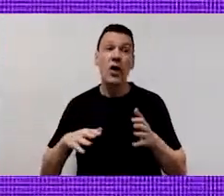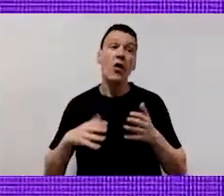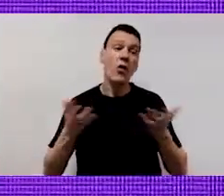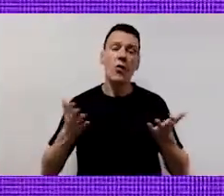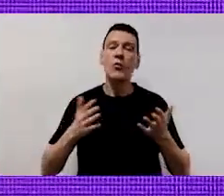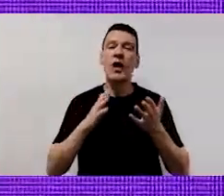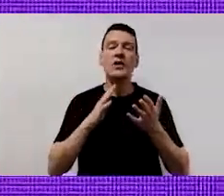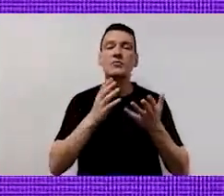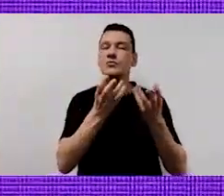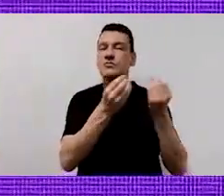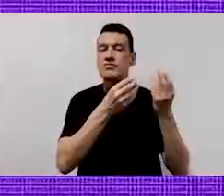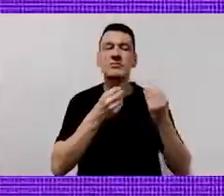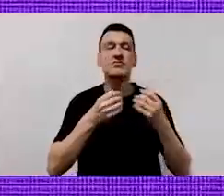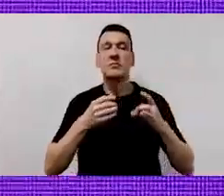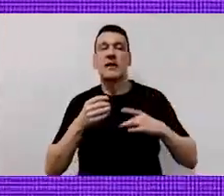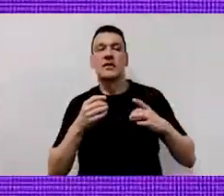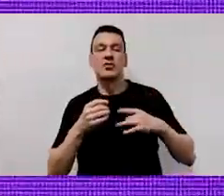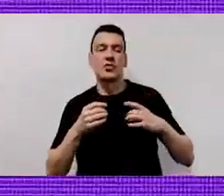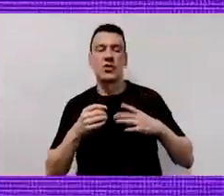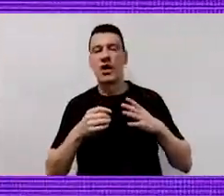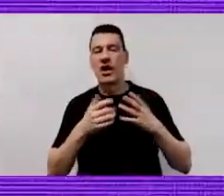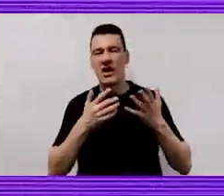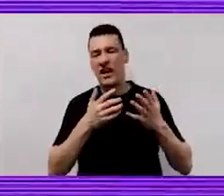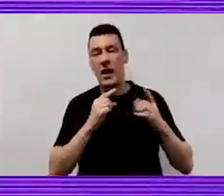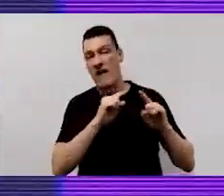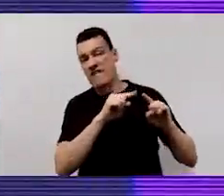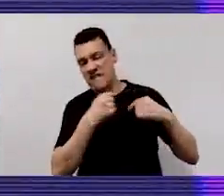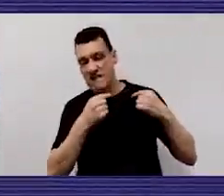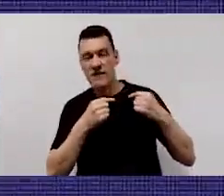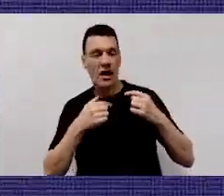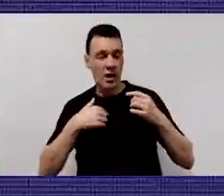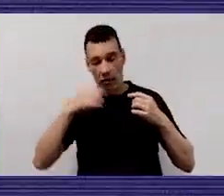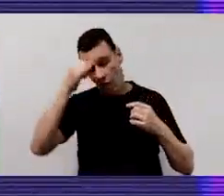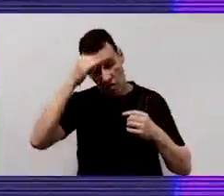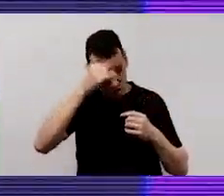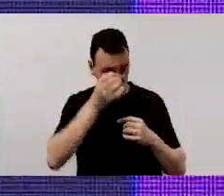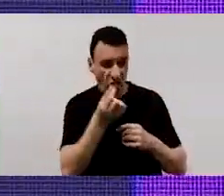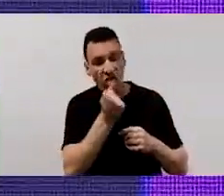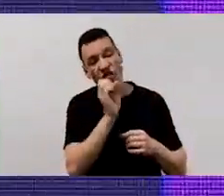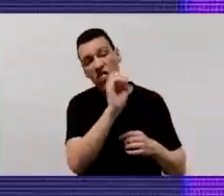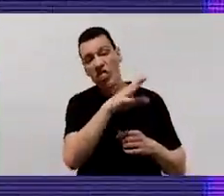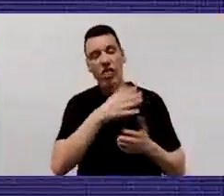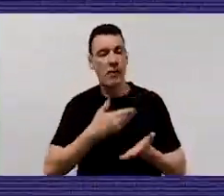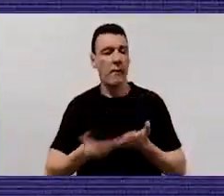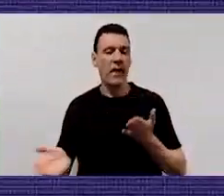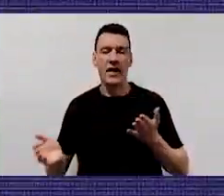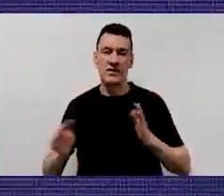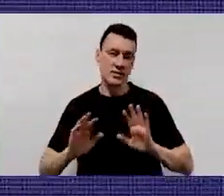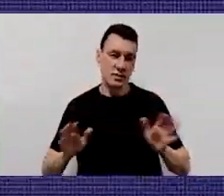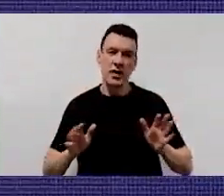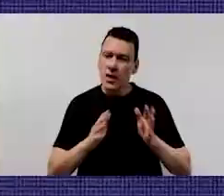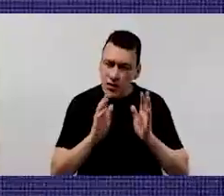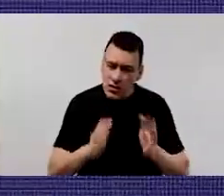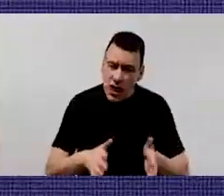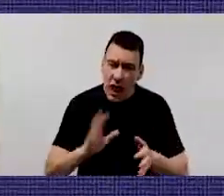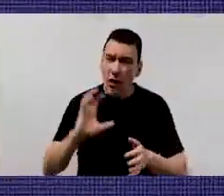Pix. Alguém aqui já sofreu ou conhece alguém que sofreu um golpe via